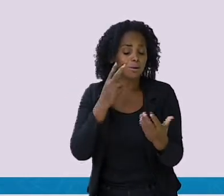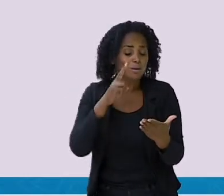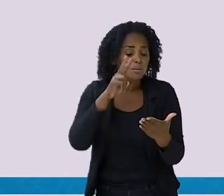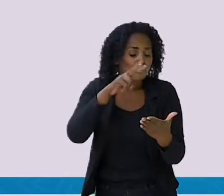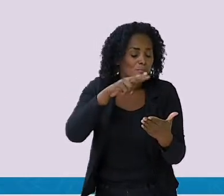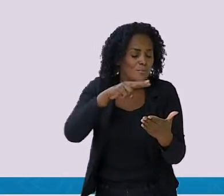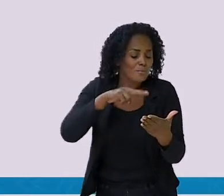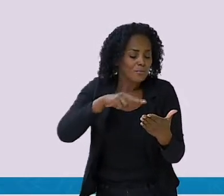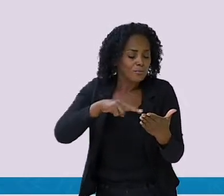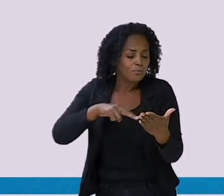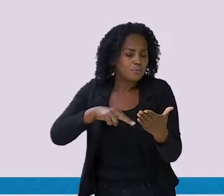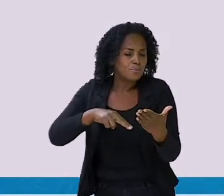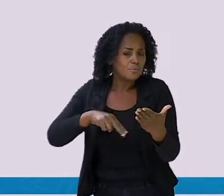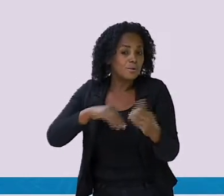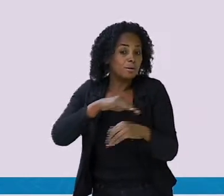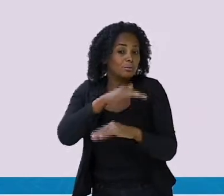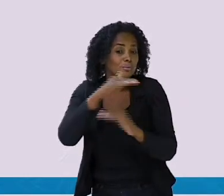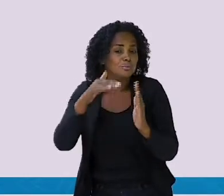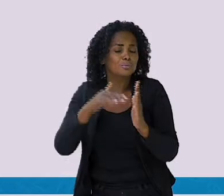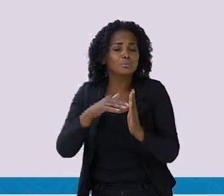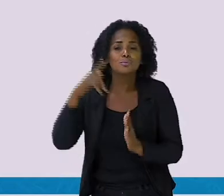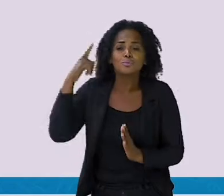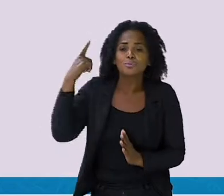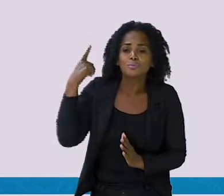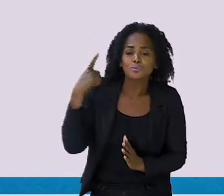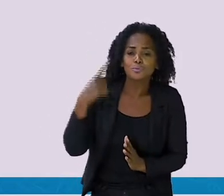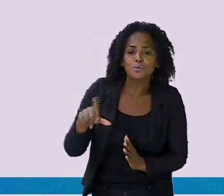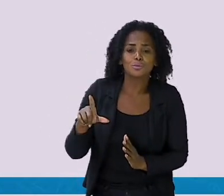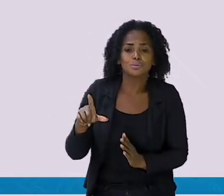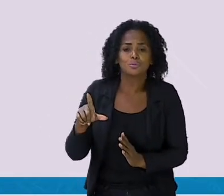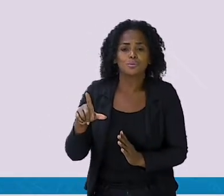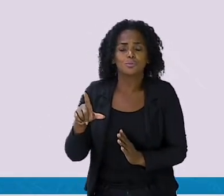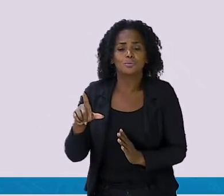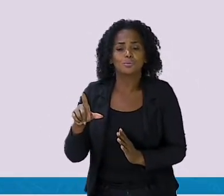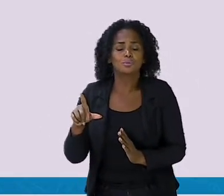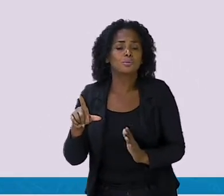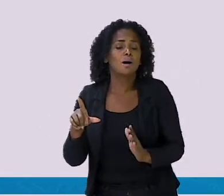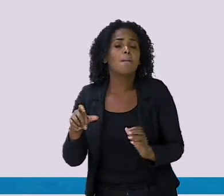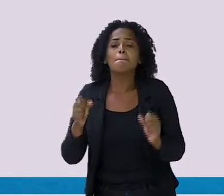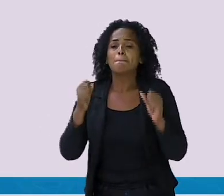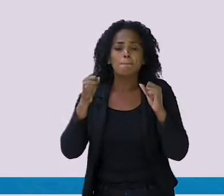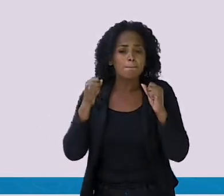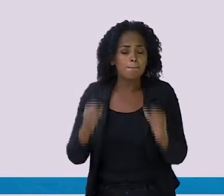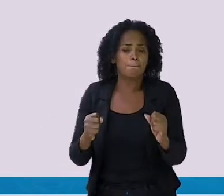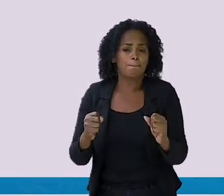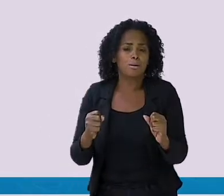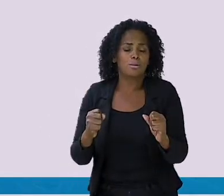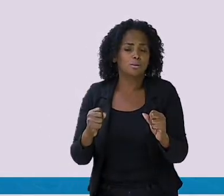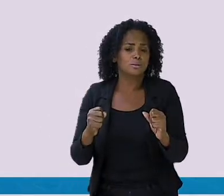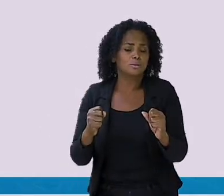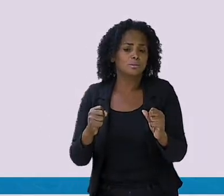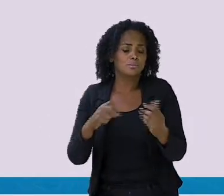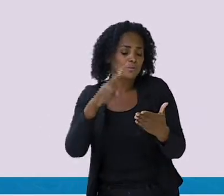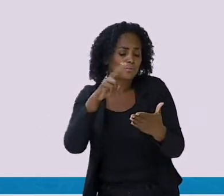poder rever quantas vezes for necessário, quantas vezes você precisar para o